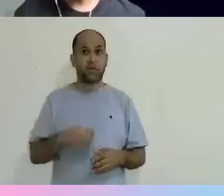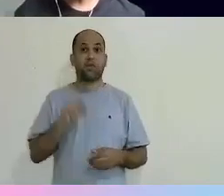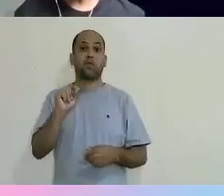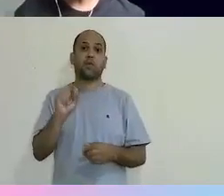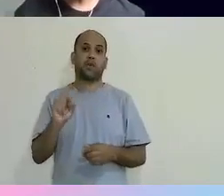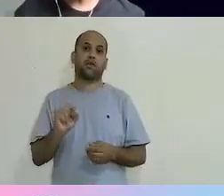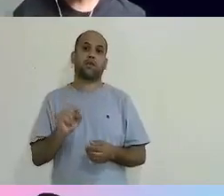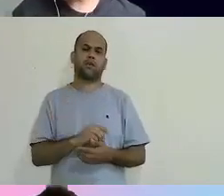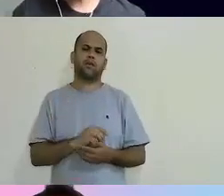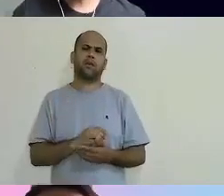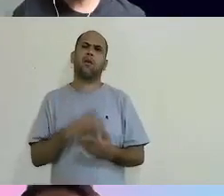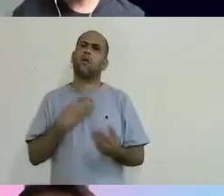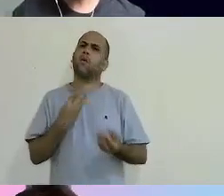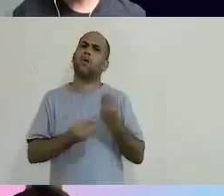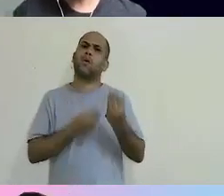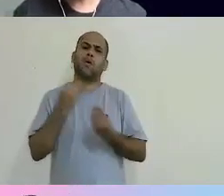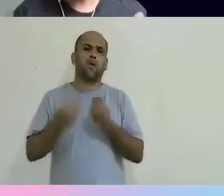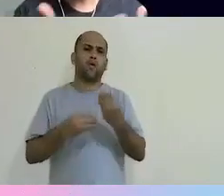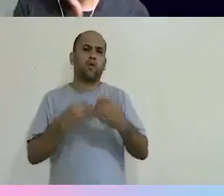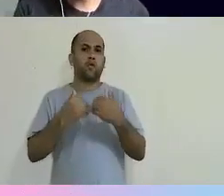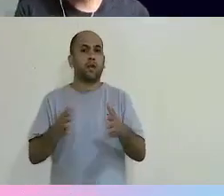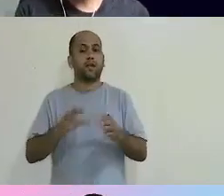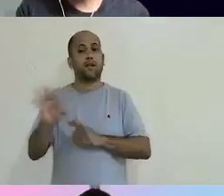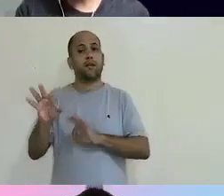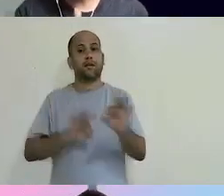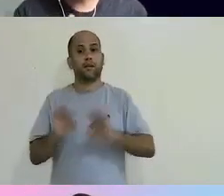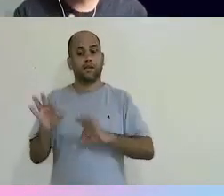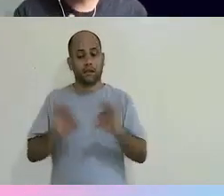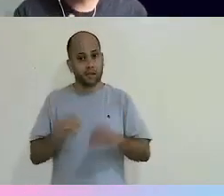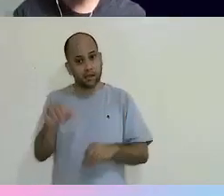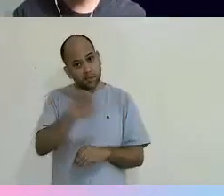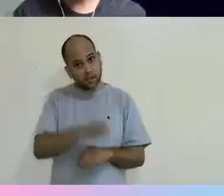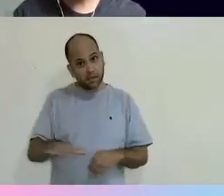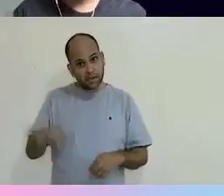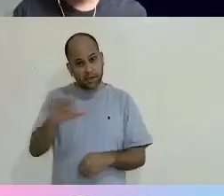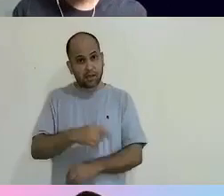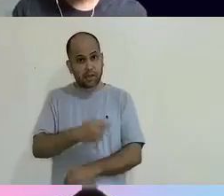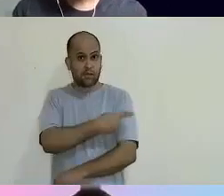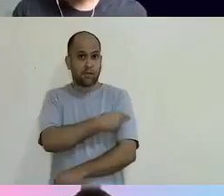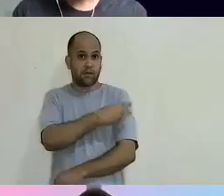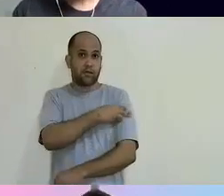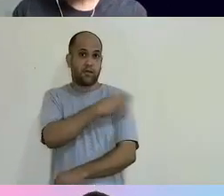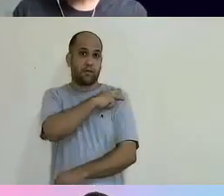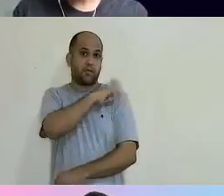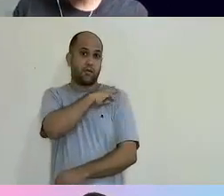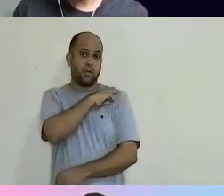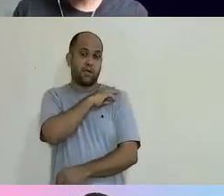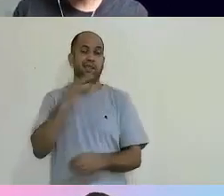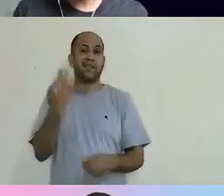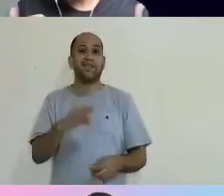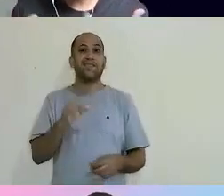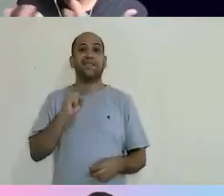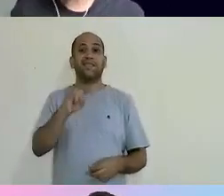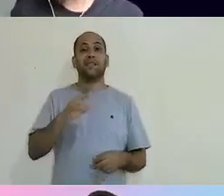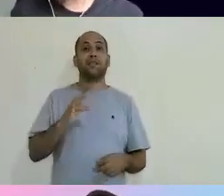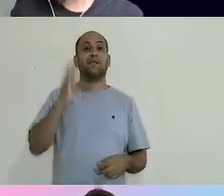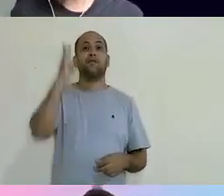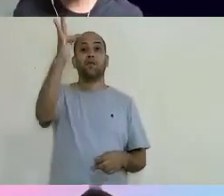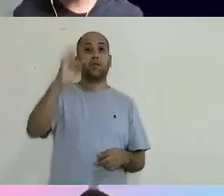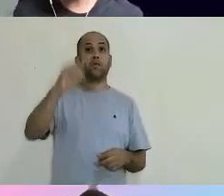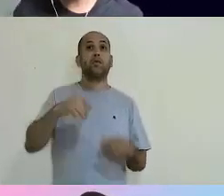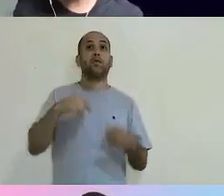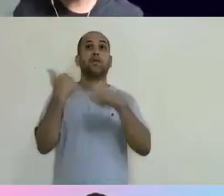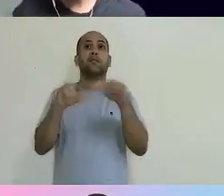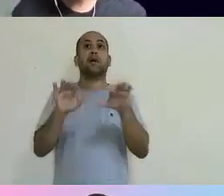Então, como que a gente começa a preparar crianças no ensino fundamental e no ensino médio sem que a gente saiba para que elas têm